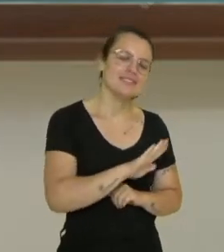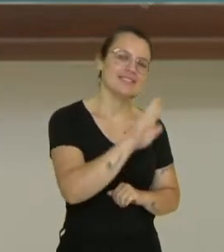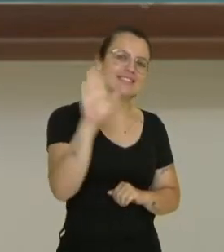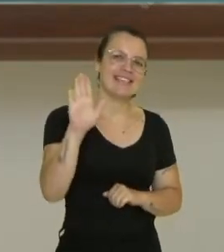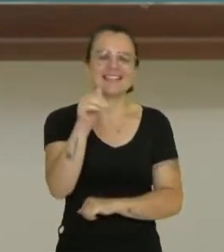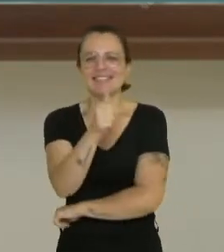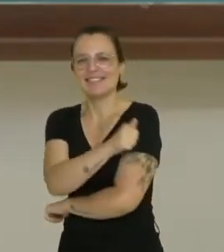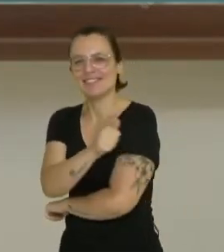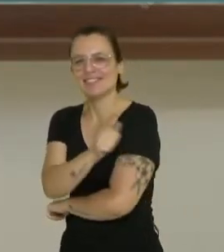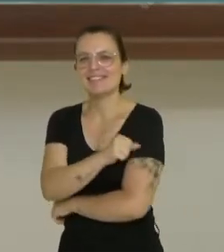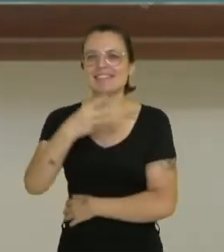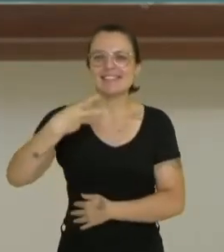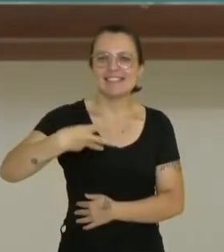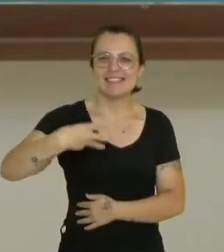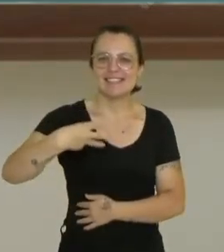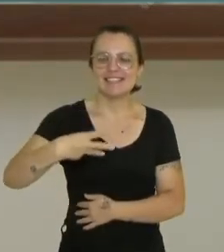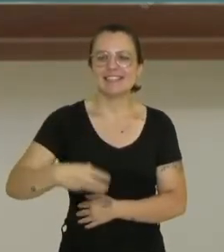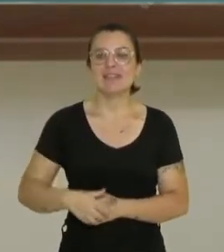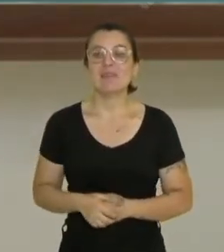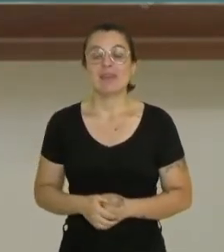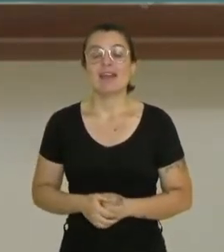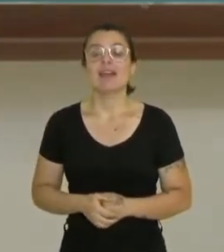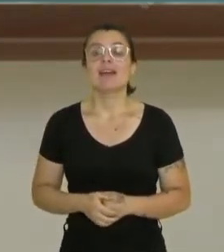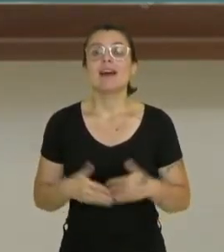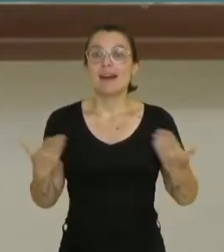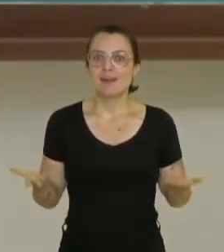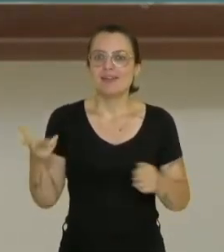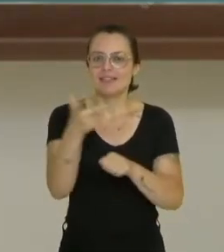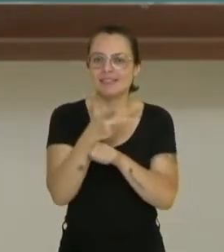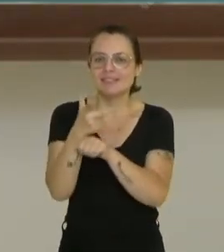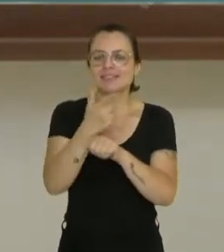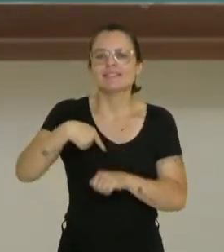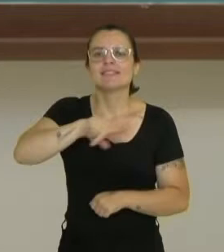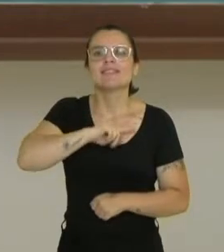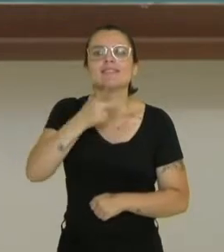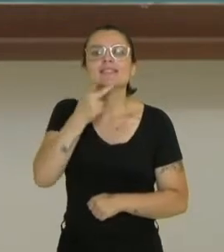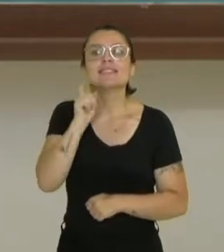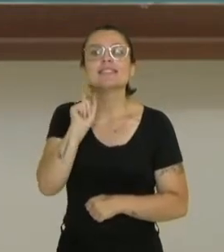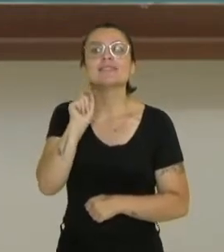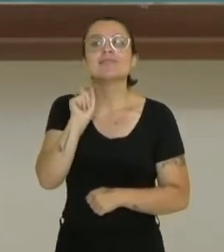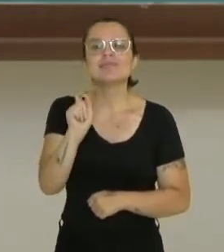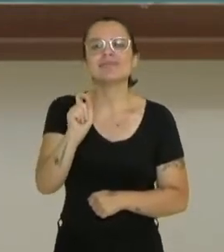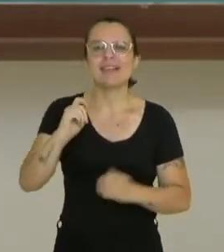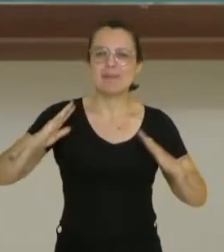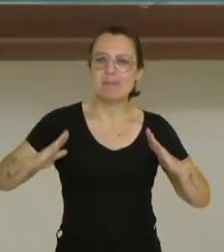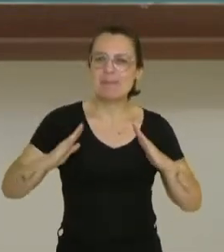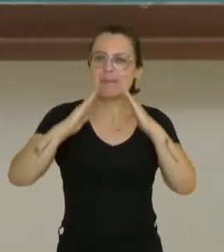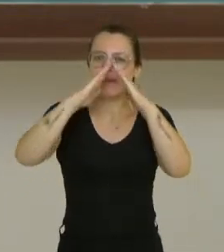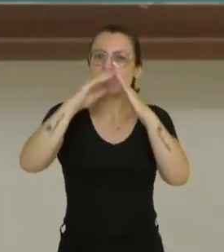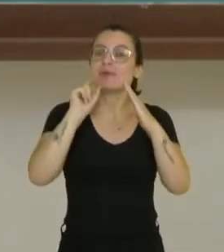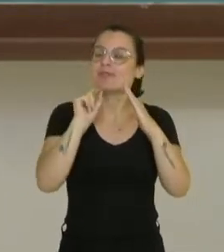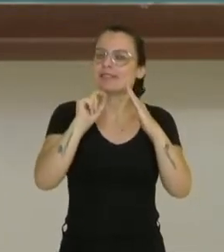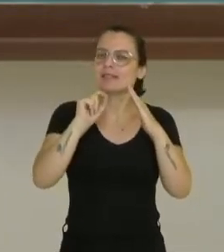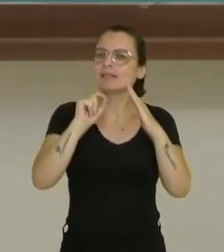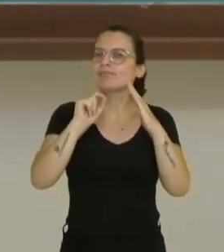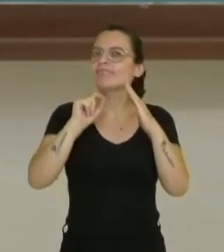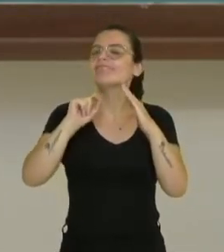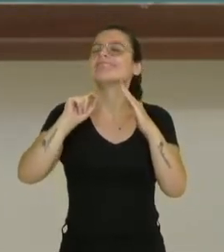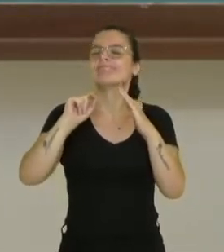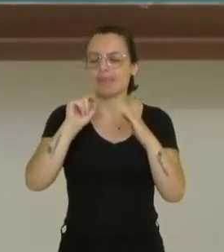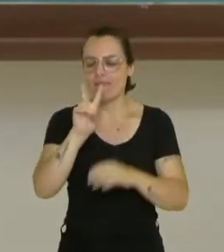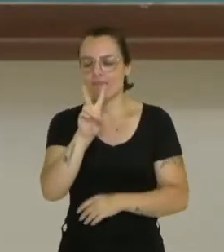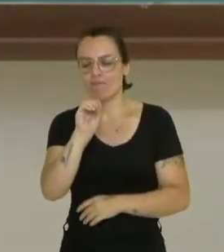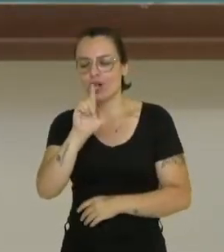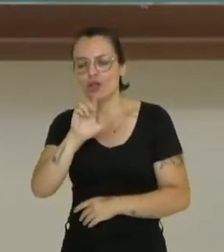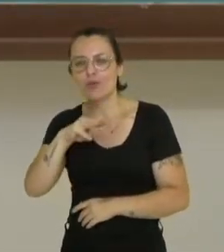Olá, estudantes da terceira série do ensino médio. Nesse vídeo vamos falar sobre pirâmides, especificamente sobre volume.